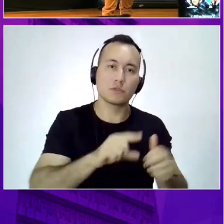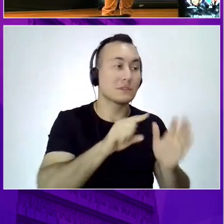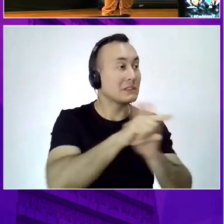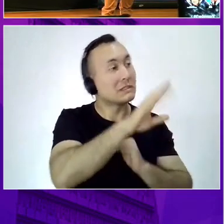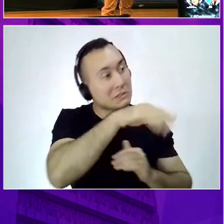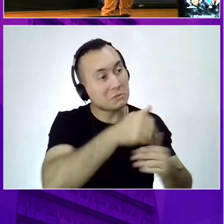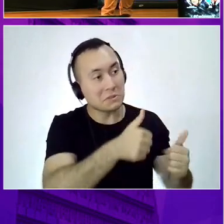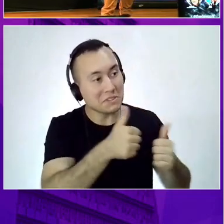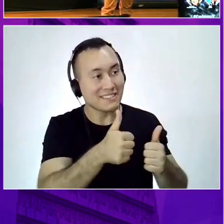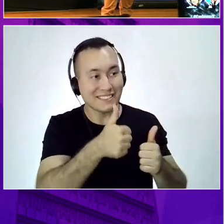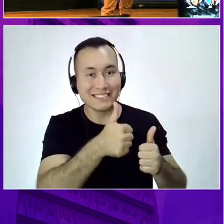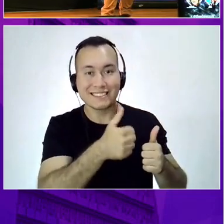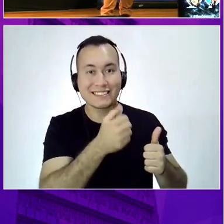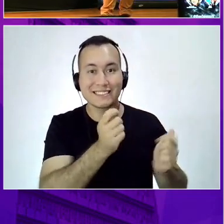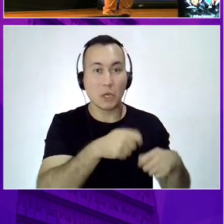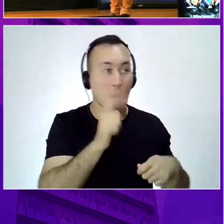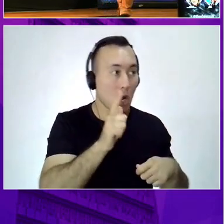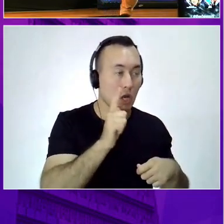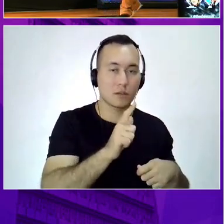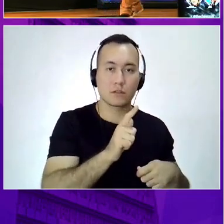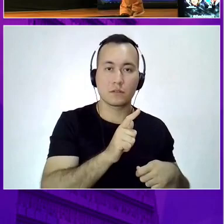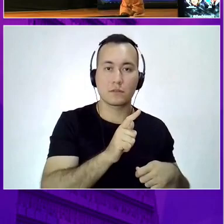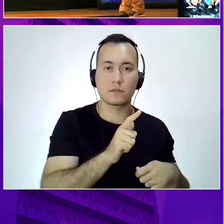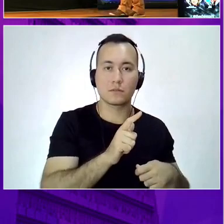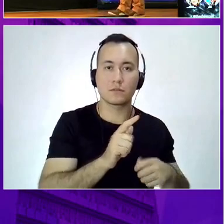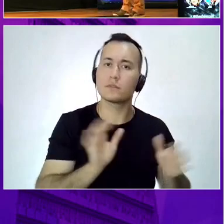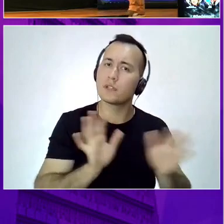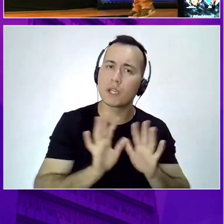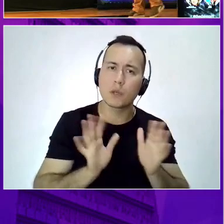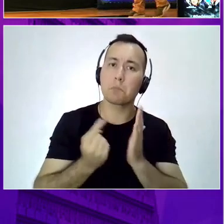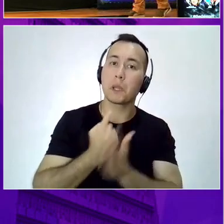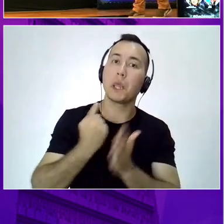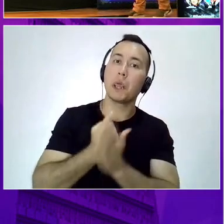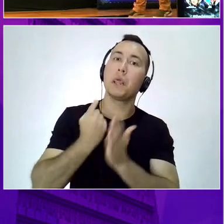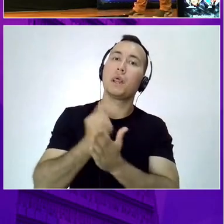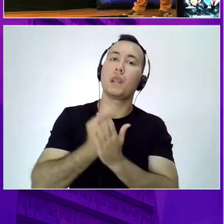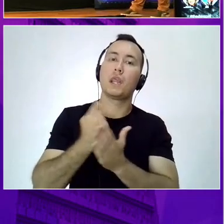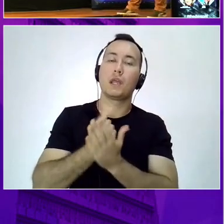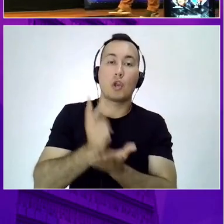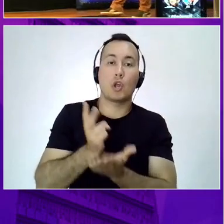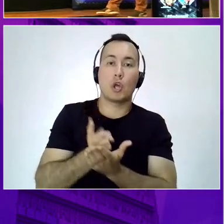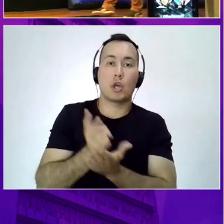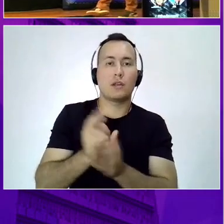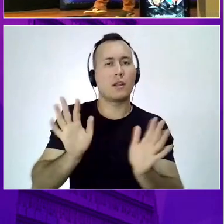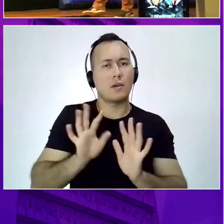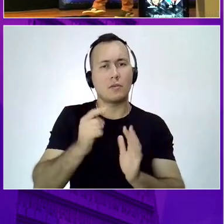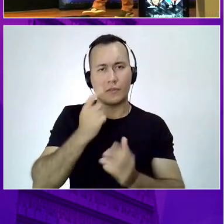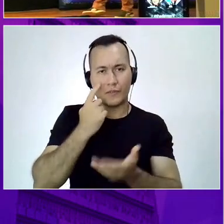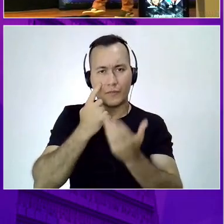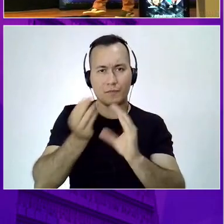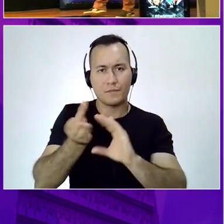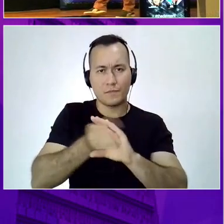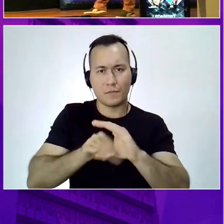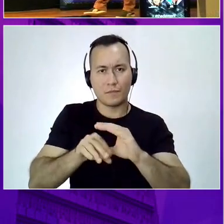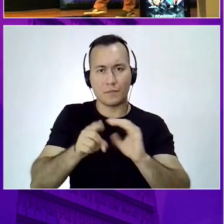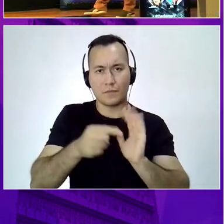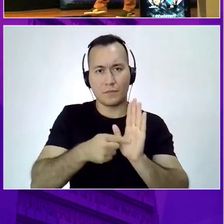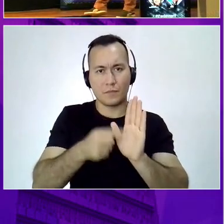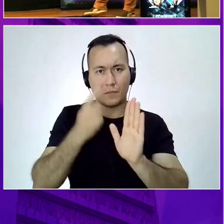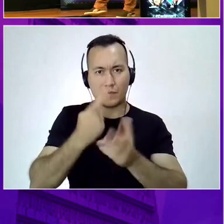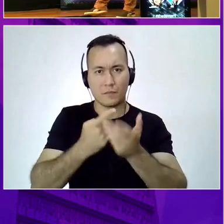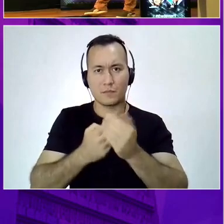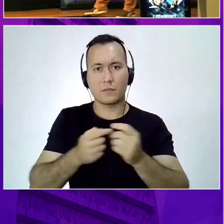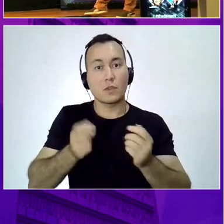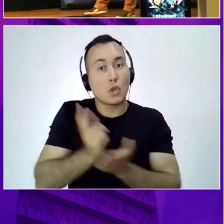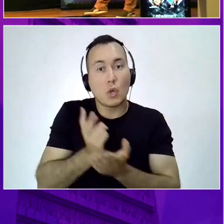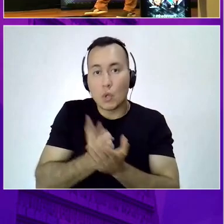Define antes o que é certo, né? Isso é muito importante, por isso que está aqui, né, no Canvas. Você vai definir o que você vai fazer, e são pequenas ações aqui, não é para fazer um plano